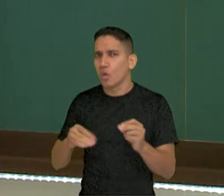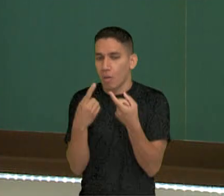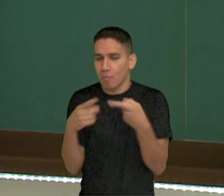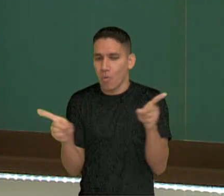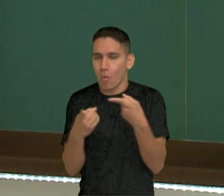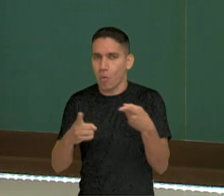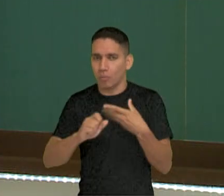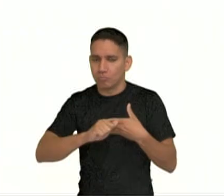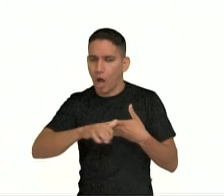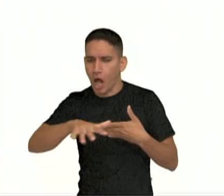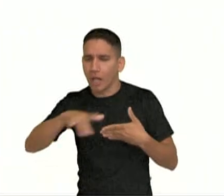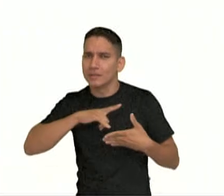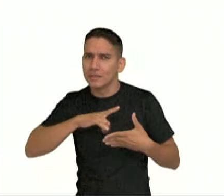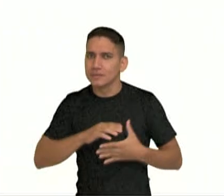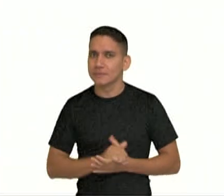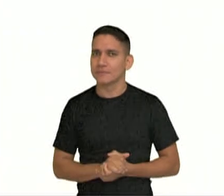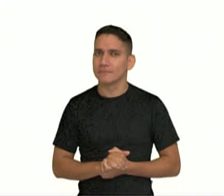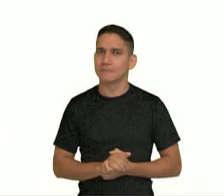som?